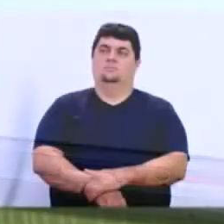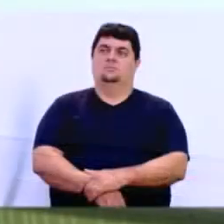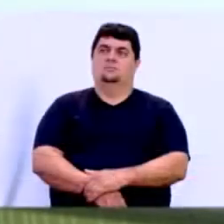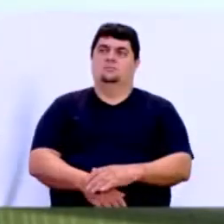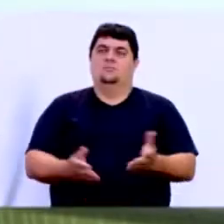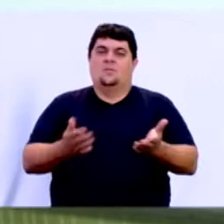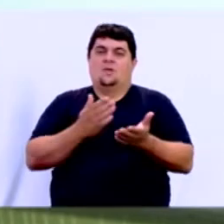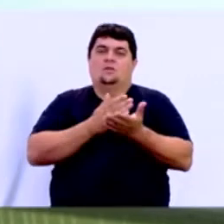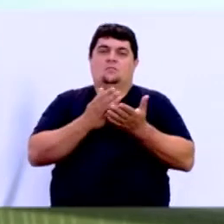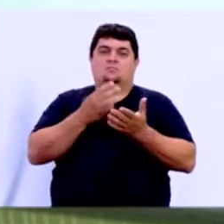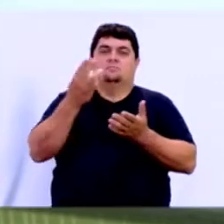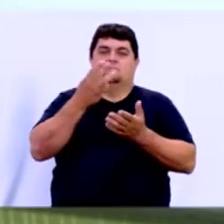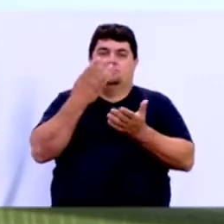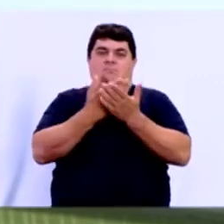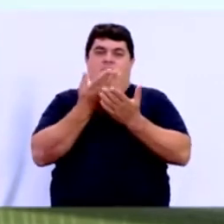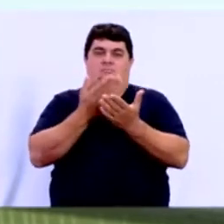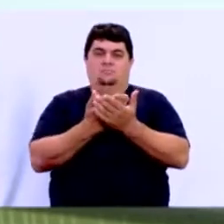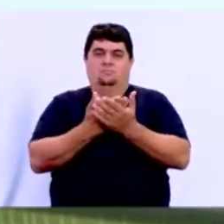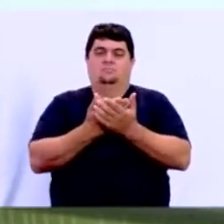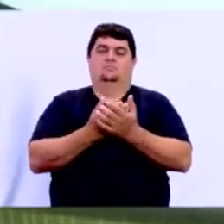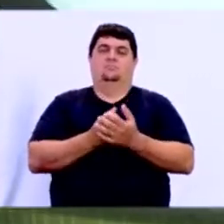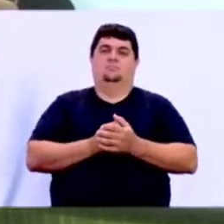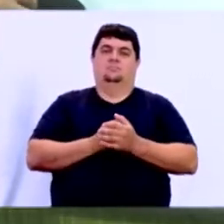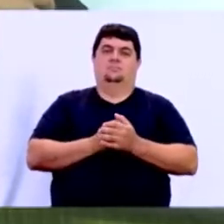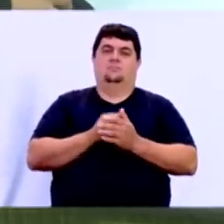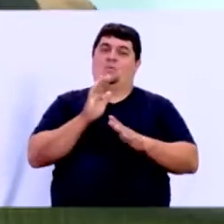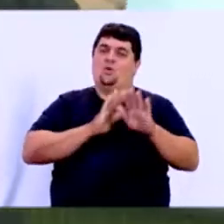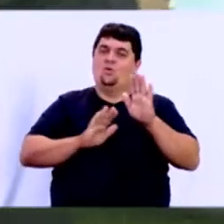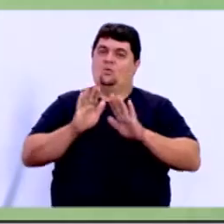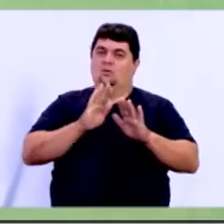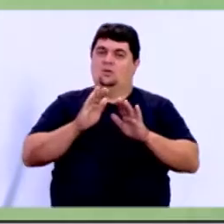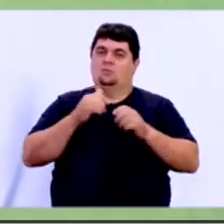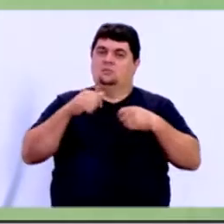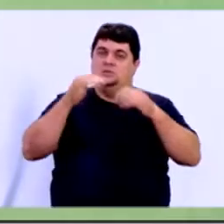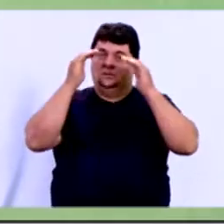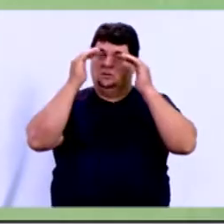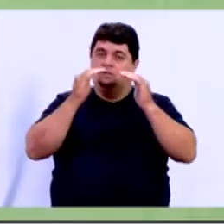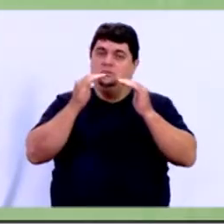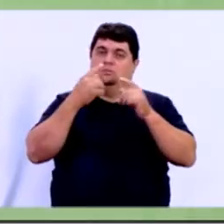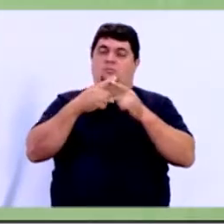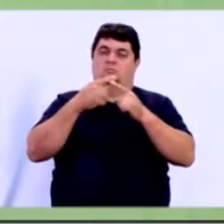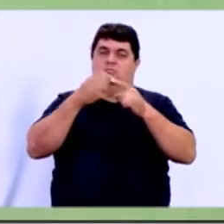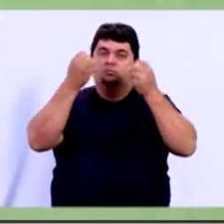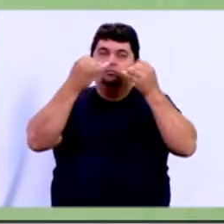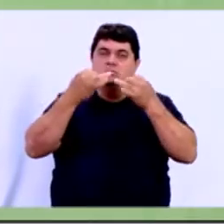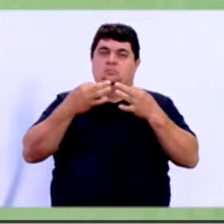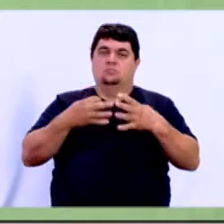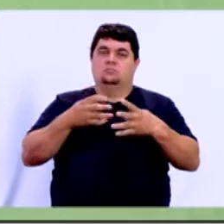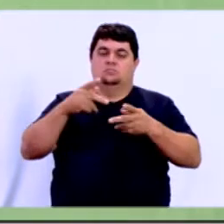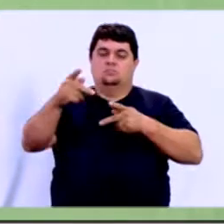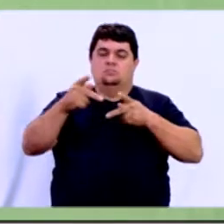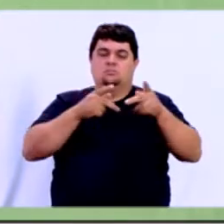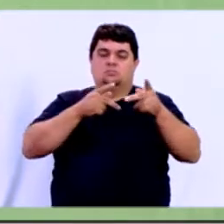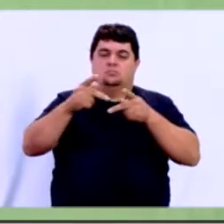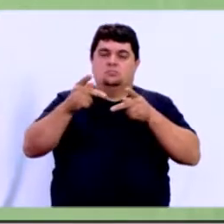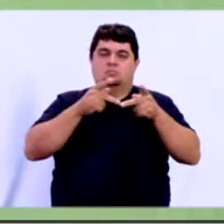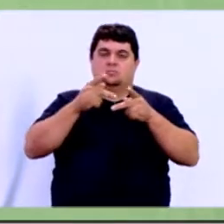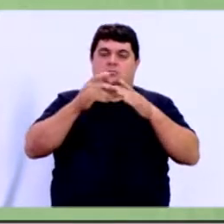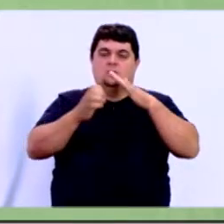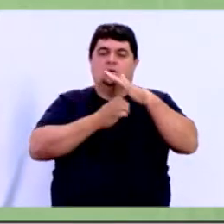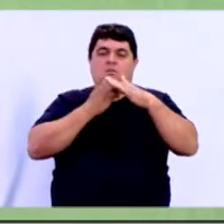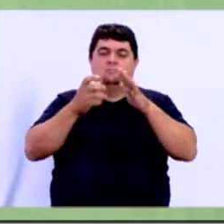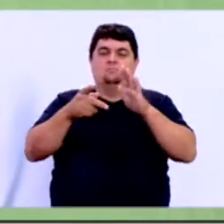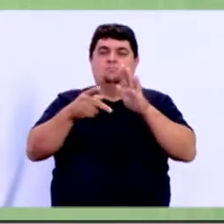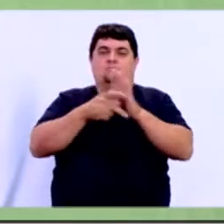Então vamos à nossa terceira teleaula, né? Então, cuidado, aluno, atenção, porque nós vamos falar de planejamento